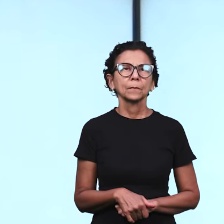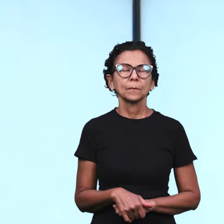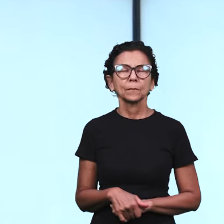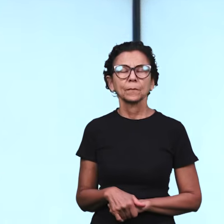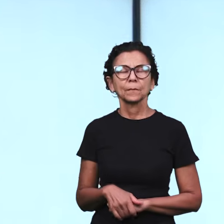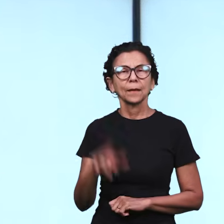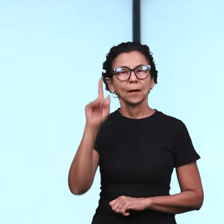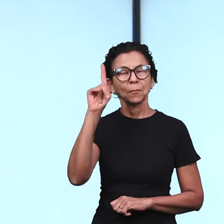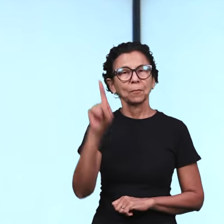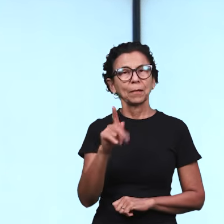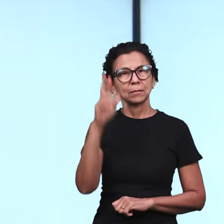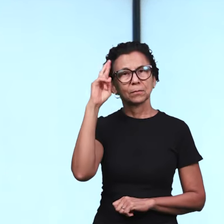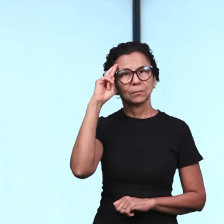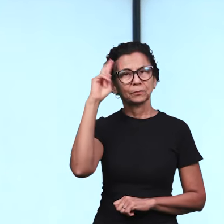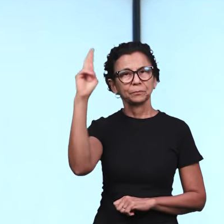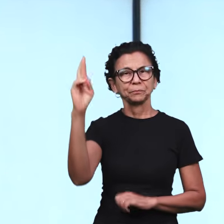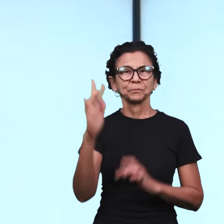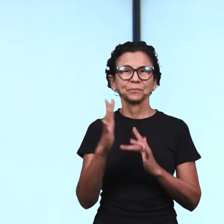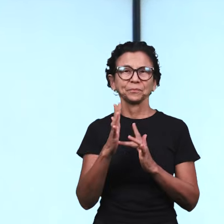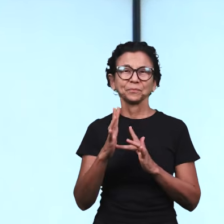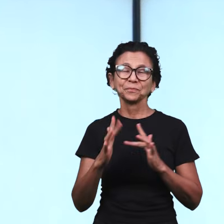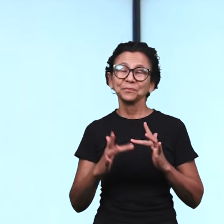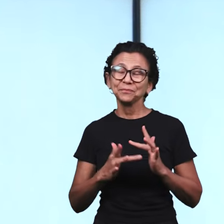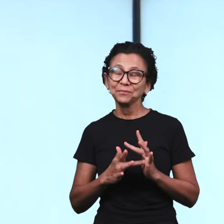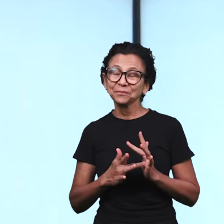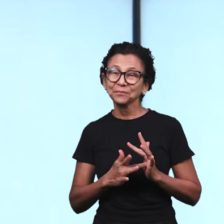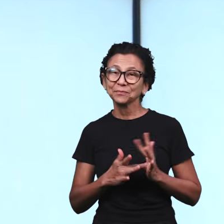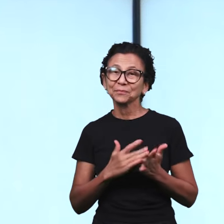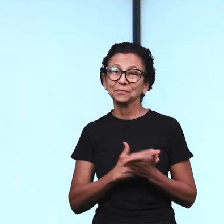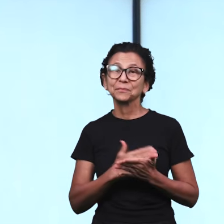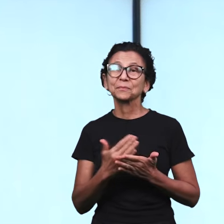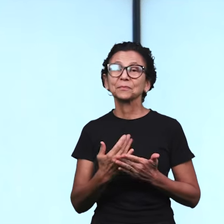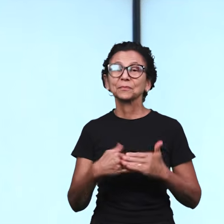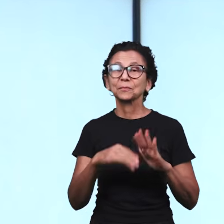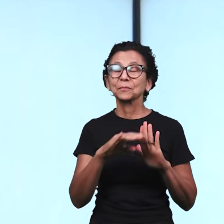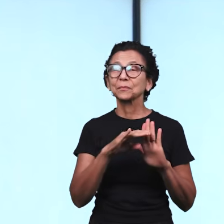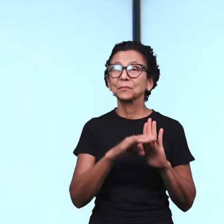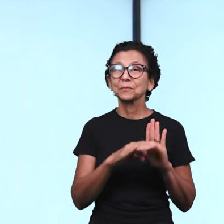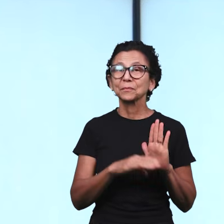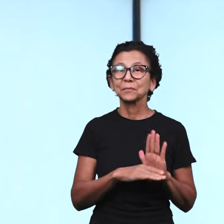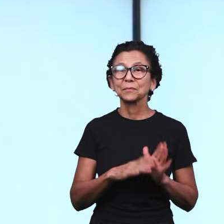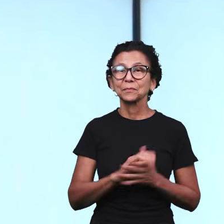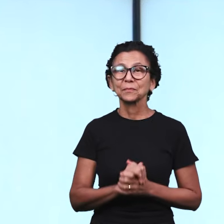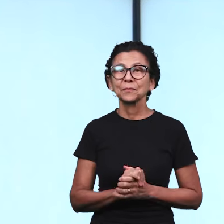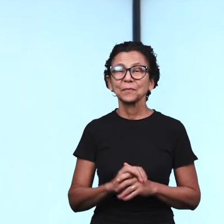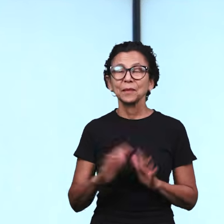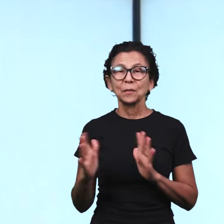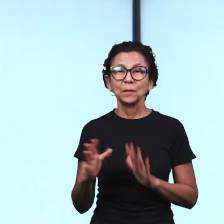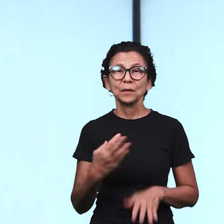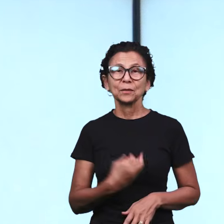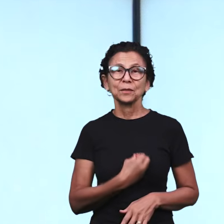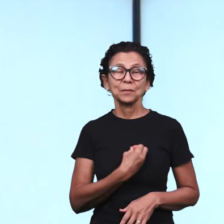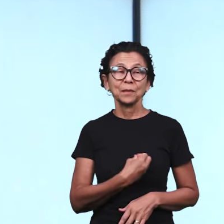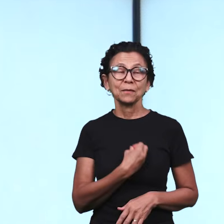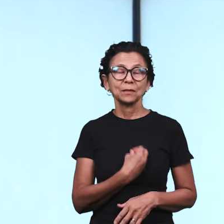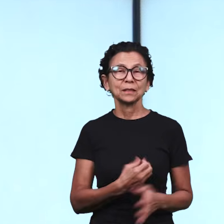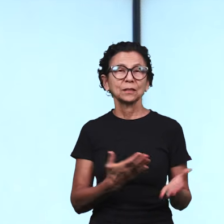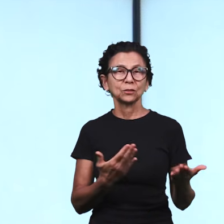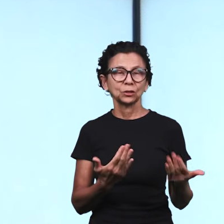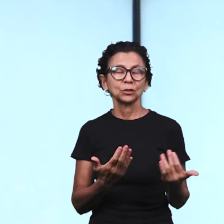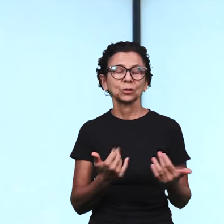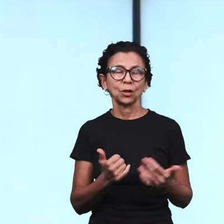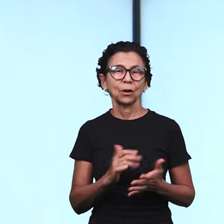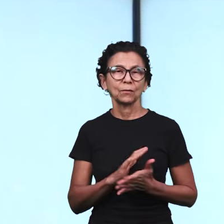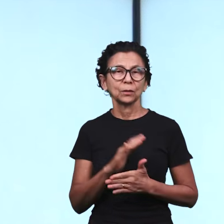A paz do Senhor Jesus, estamos dando início a mais uma edição do programa Os Dias da Minha Mocidade. Um